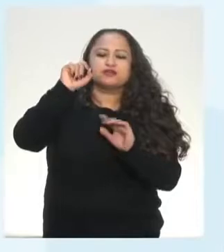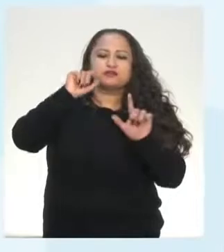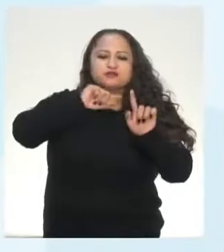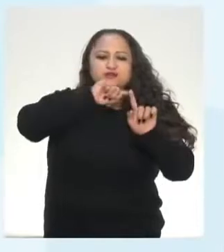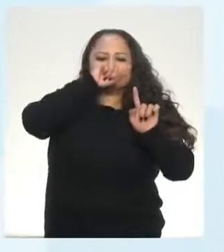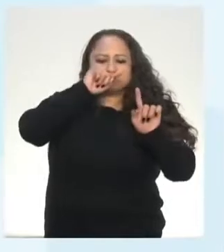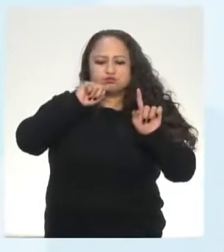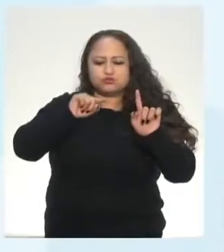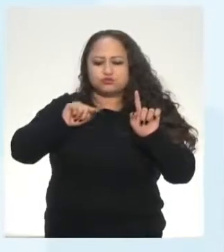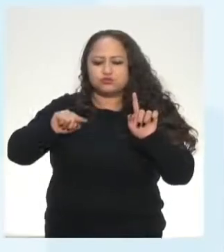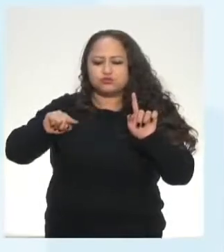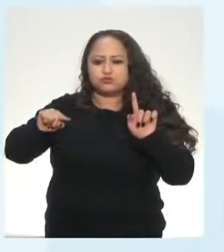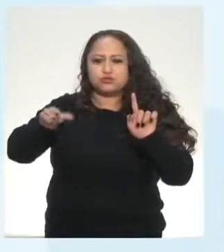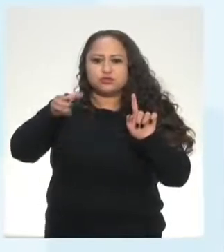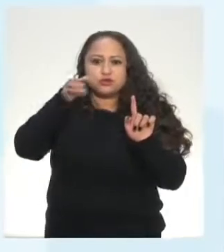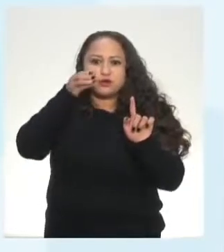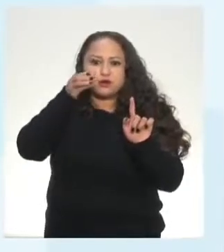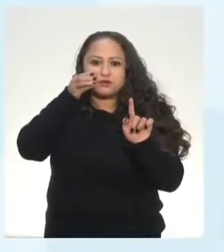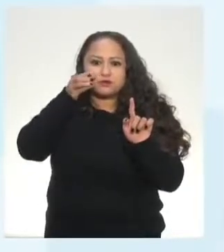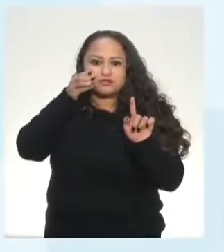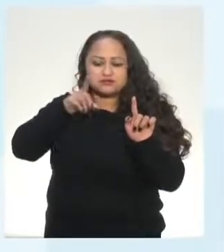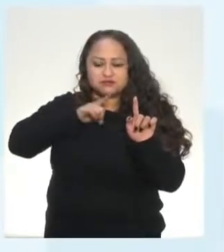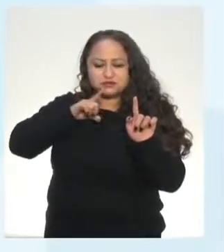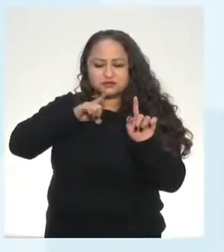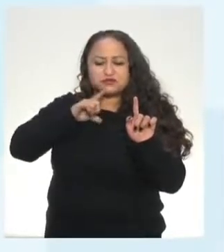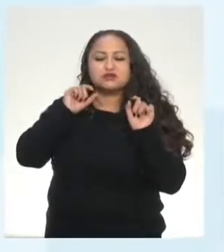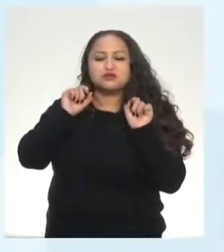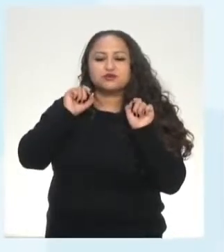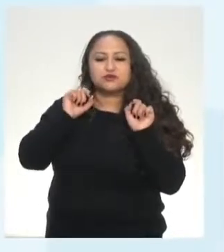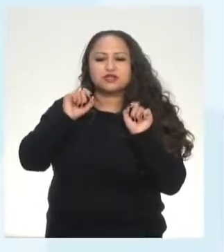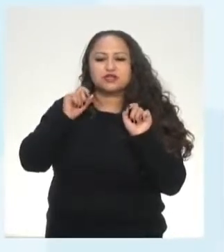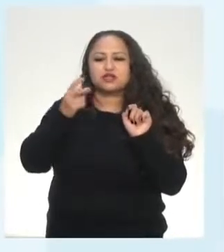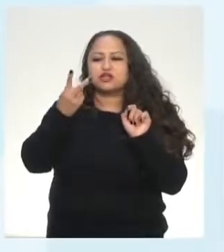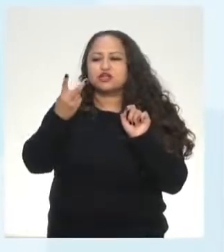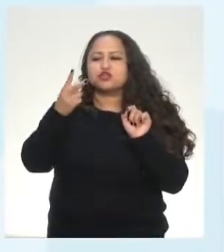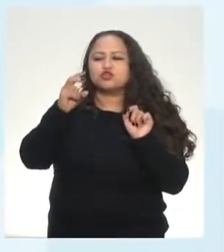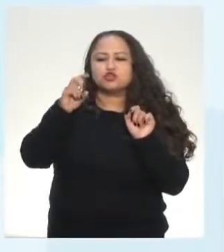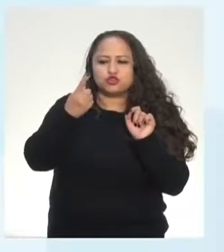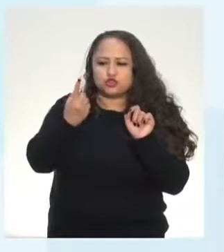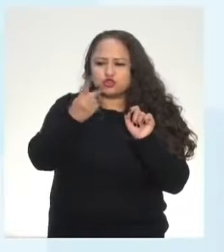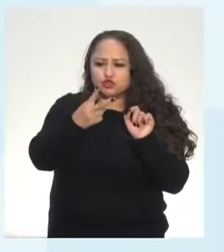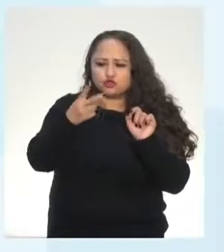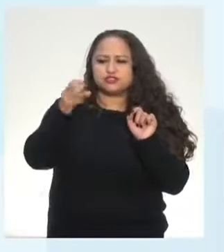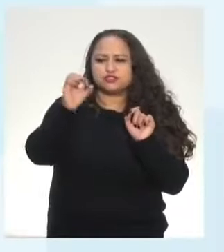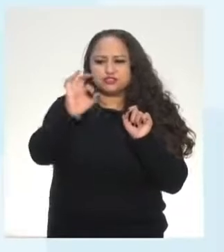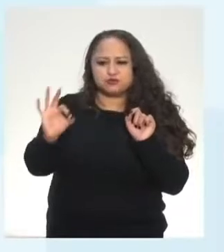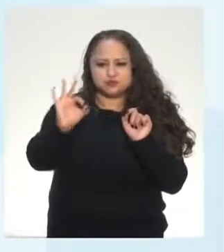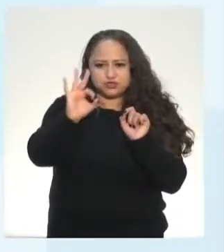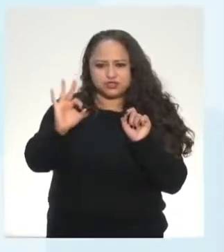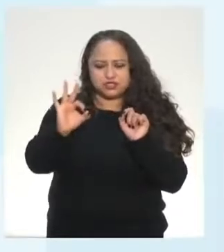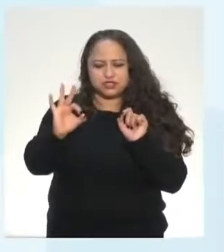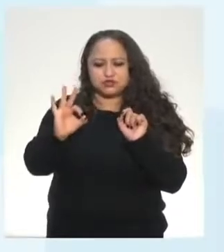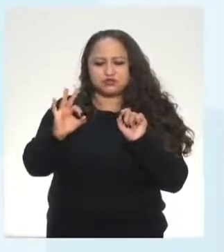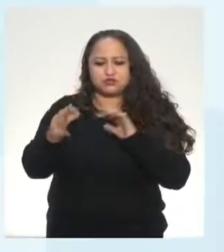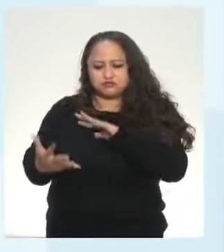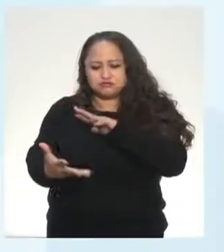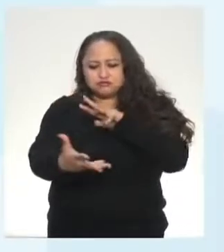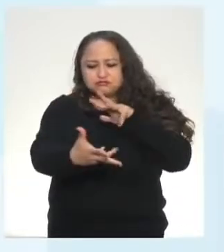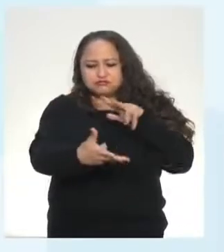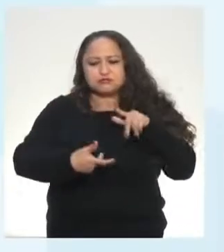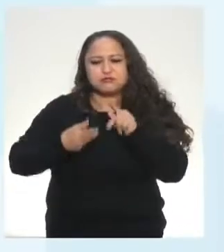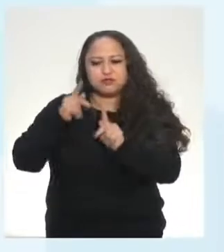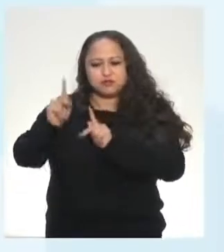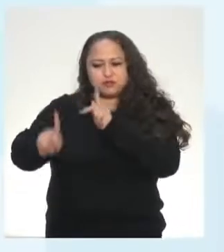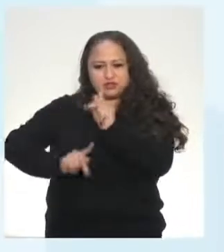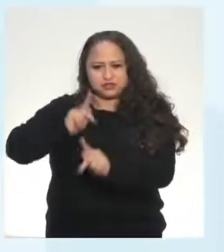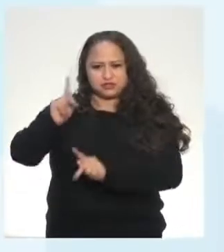né, observando aí, chegando aí no patamar em torno aí de 12% da população mundial. O que está em azul, né, nós